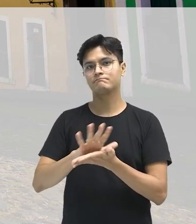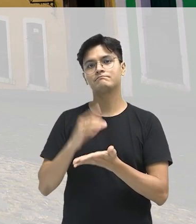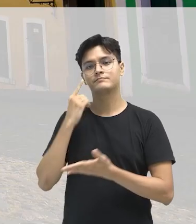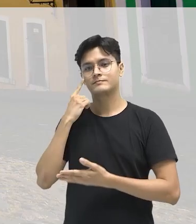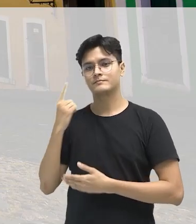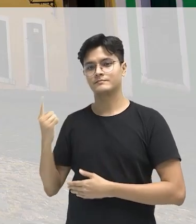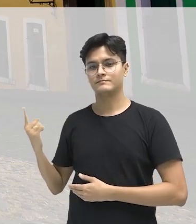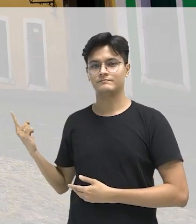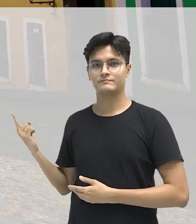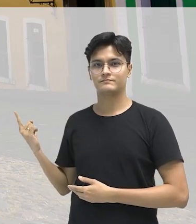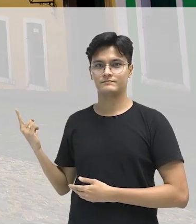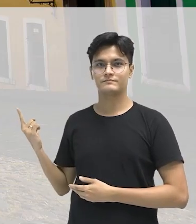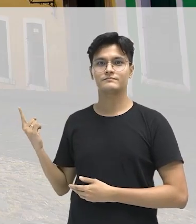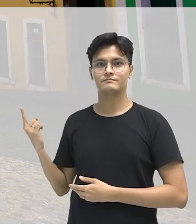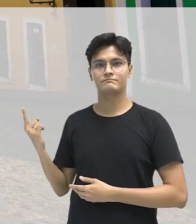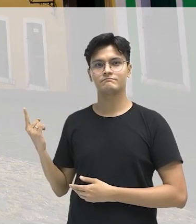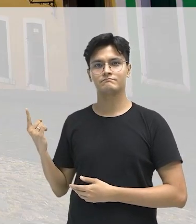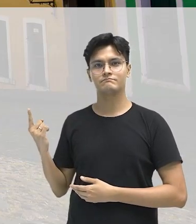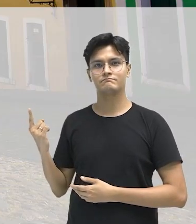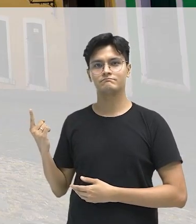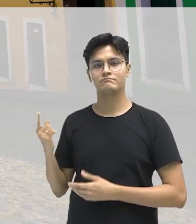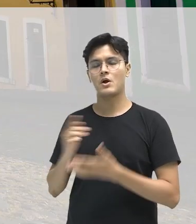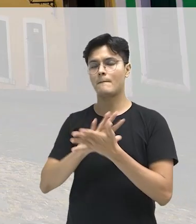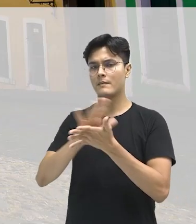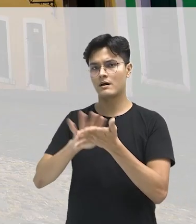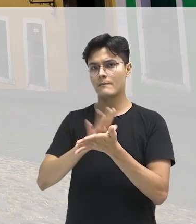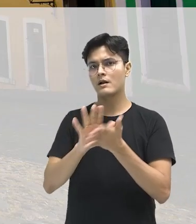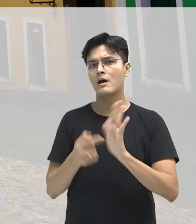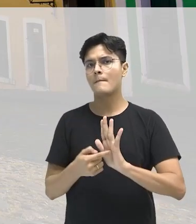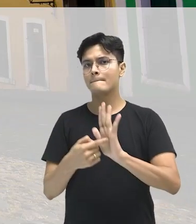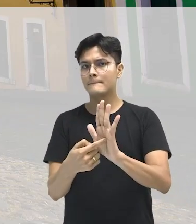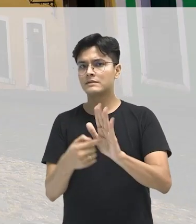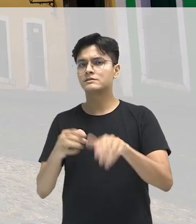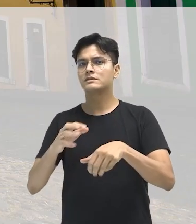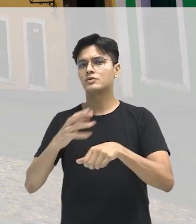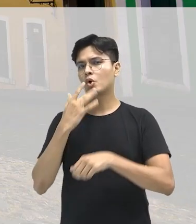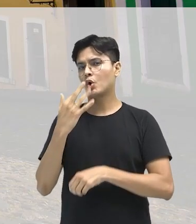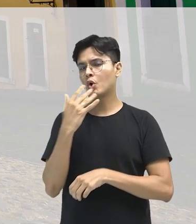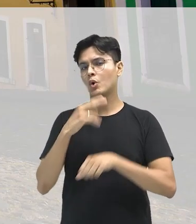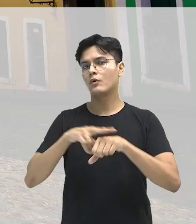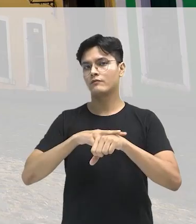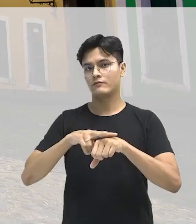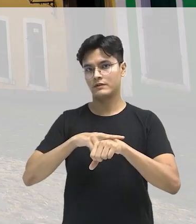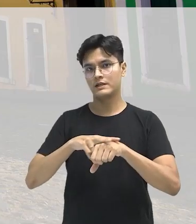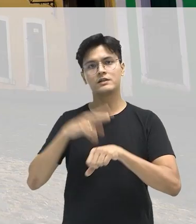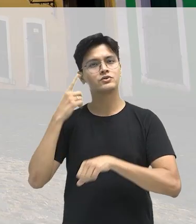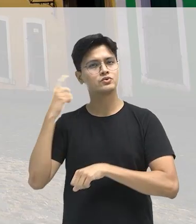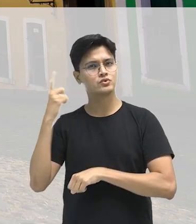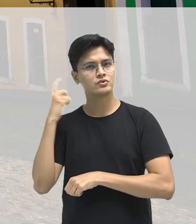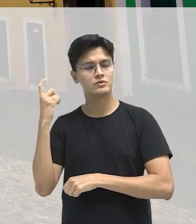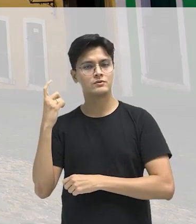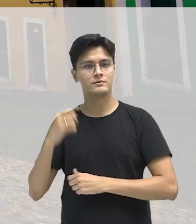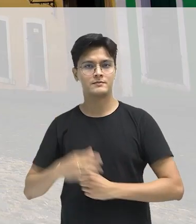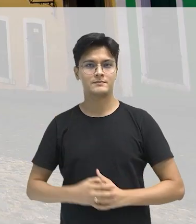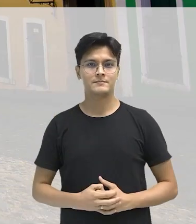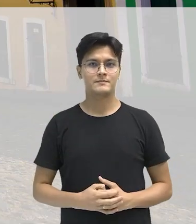cantinho, tá? Ali em destaque, ao seu redor verde. Vamos lá?